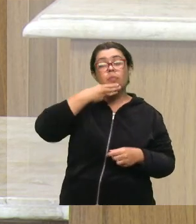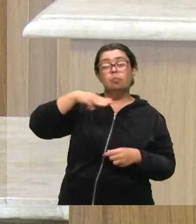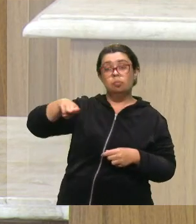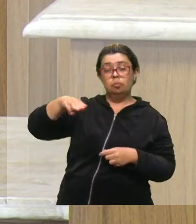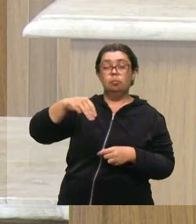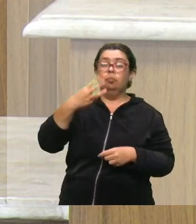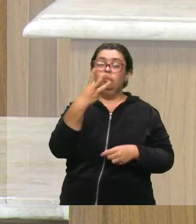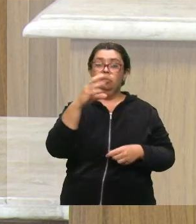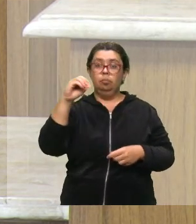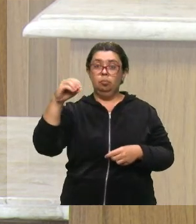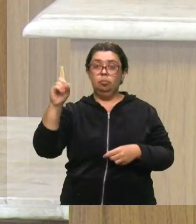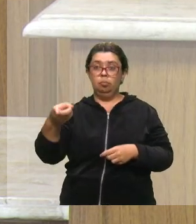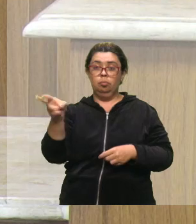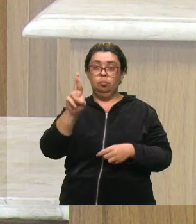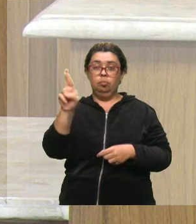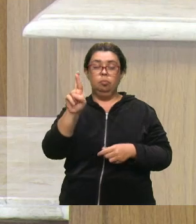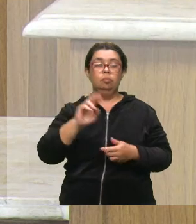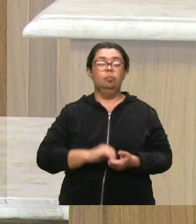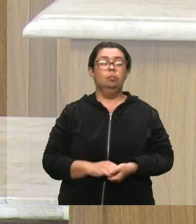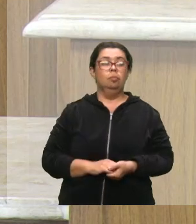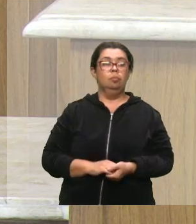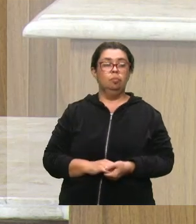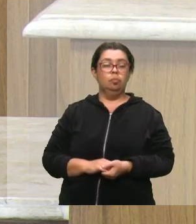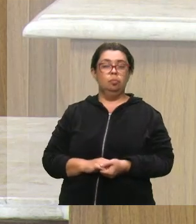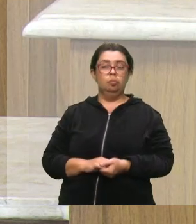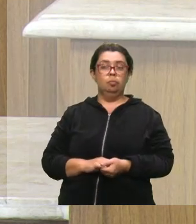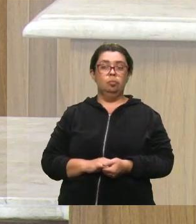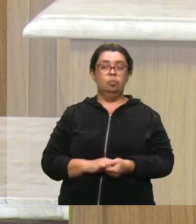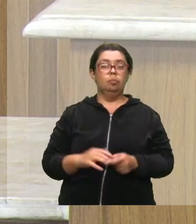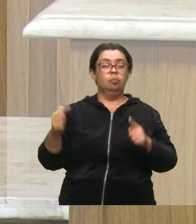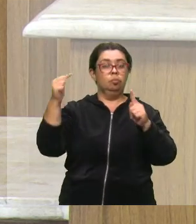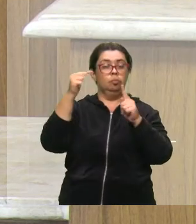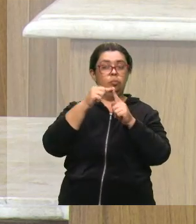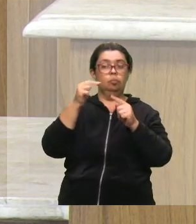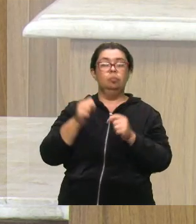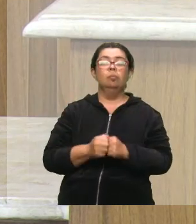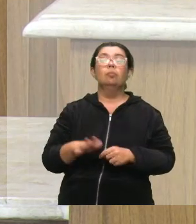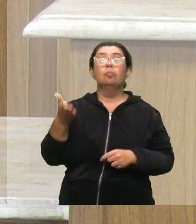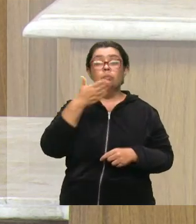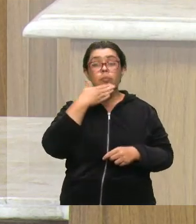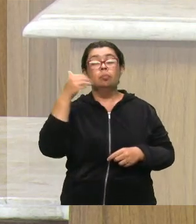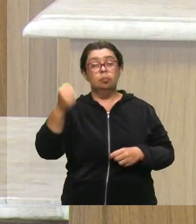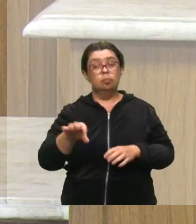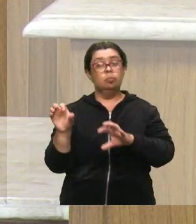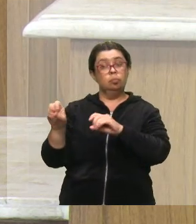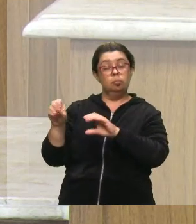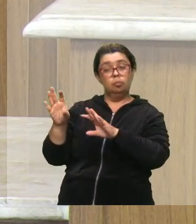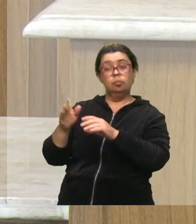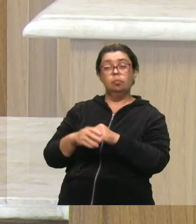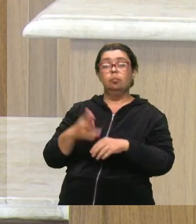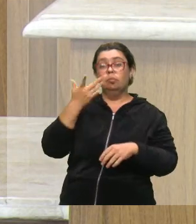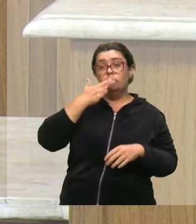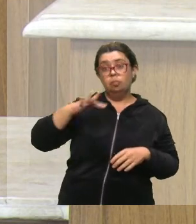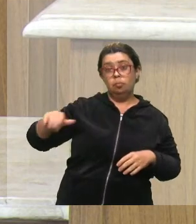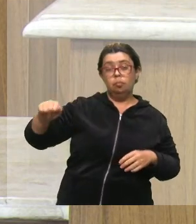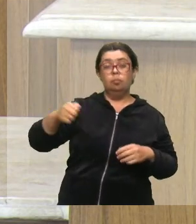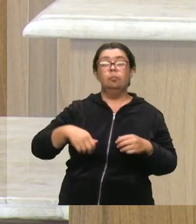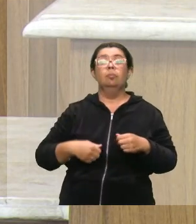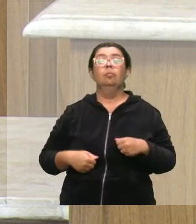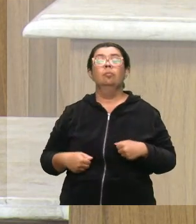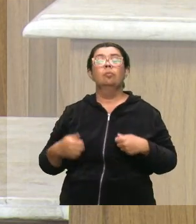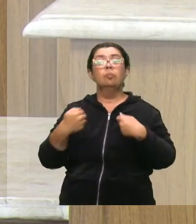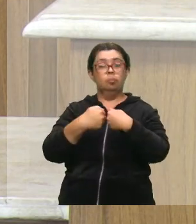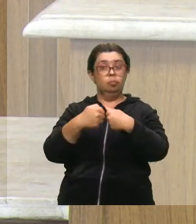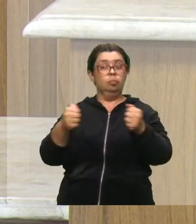R$ 163.300.000. Tem como objetivo garantir a qualidade de ensino para as crianças do município, com transporte,